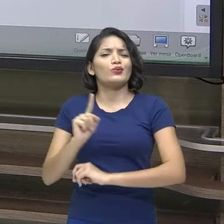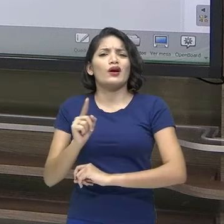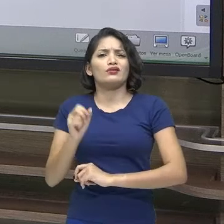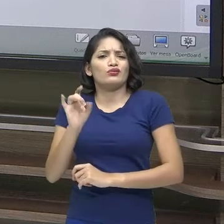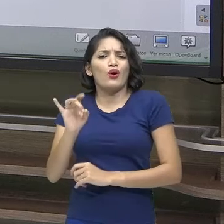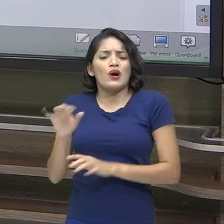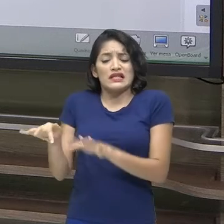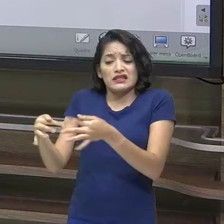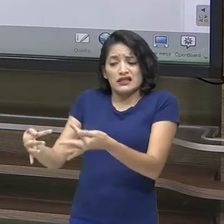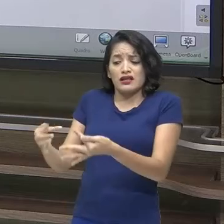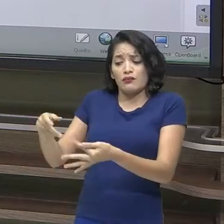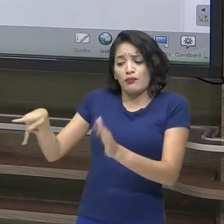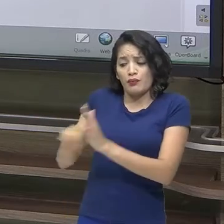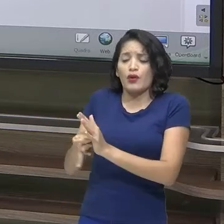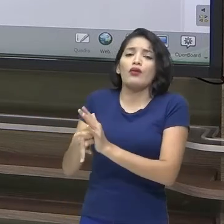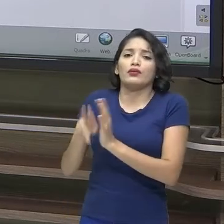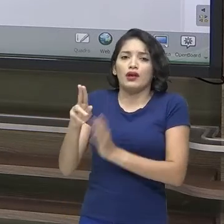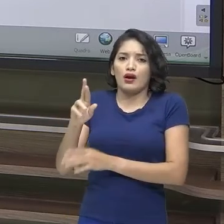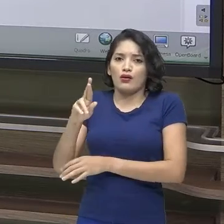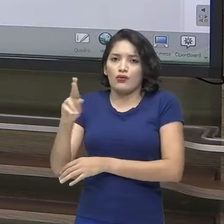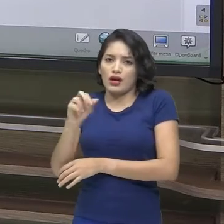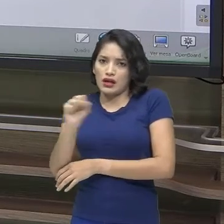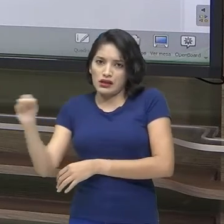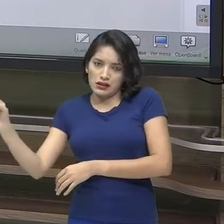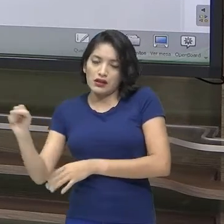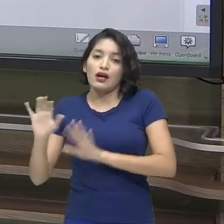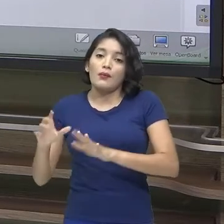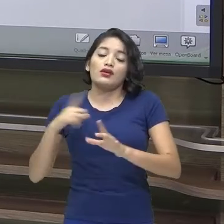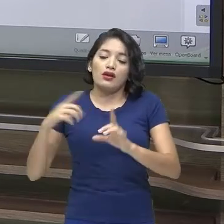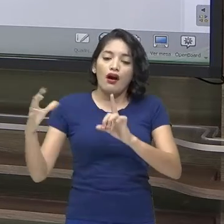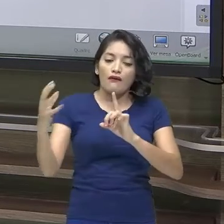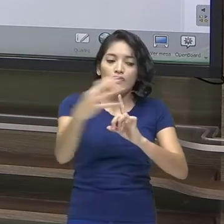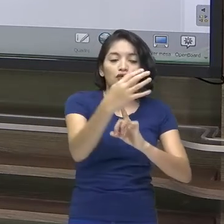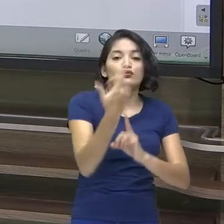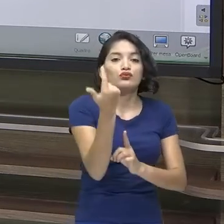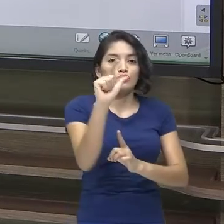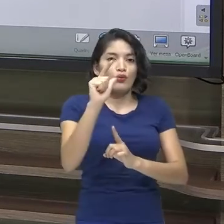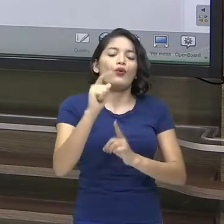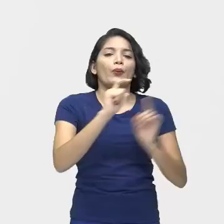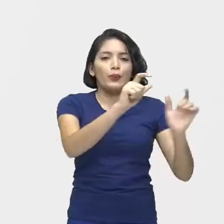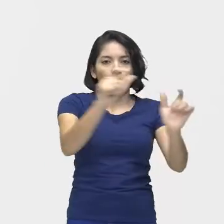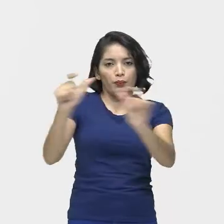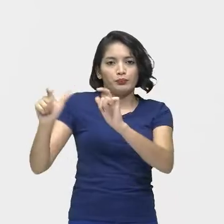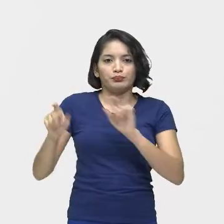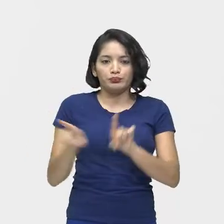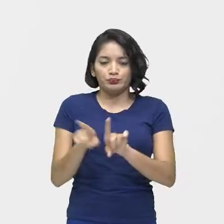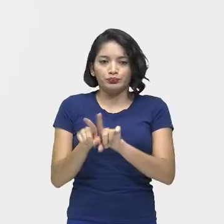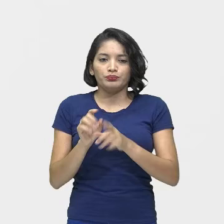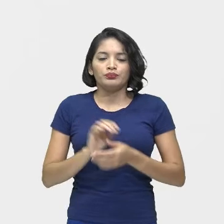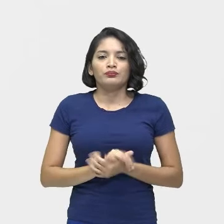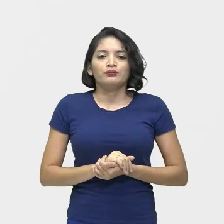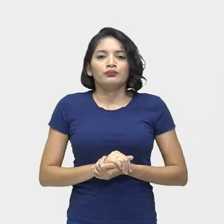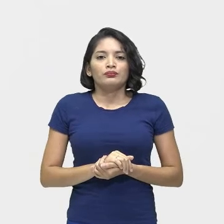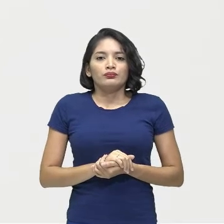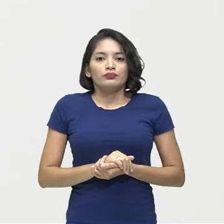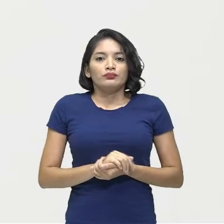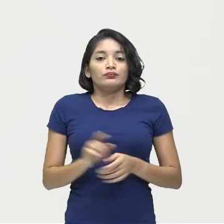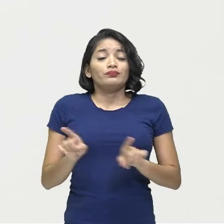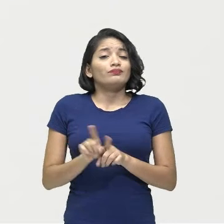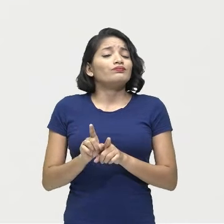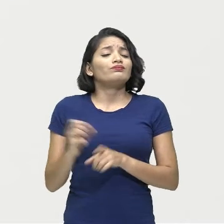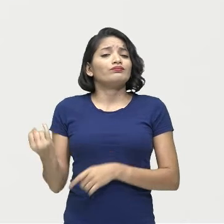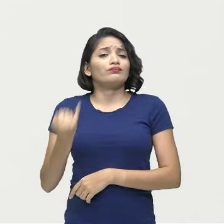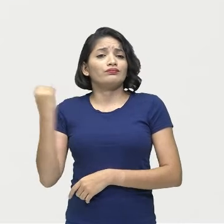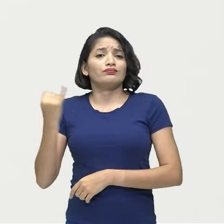coisa da União Soviética, mas que existia uma forte influência em outros territórios, ok? Bom, um fato importante vai acontecer no